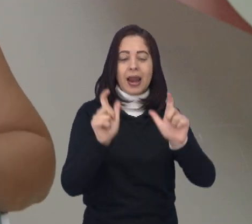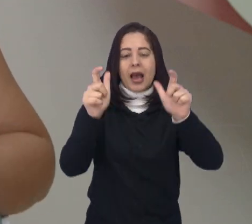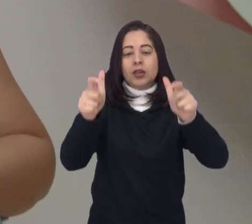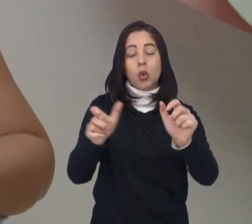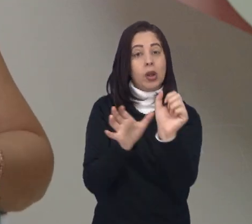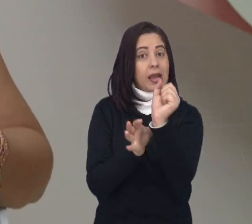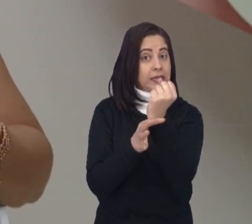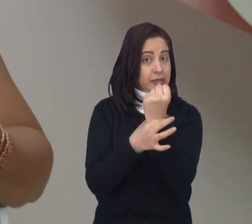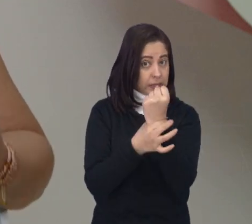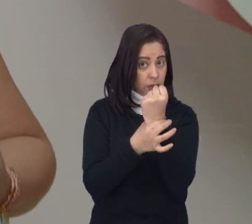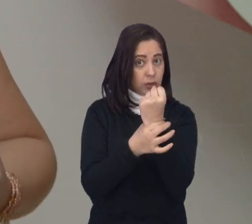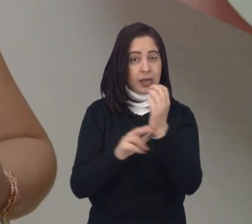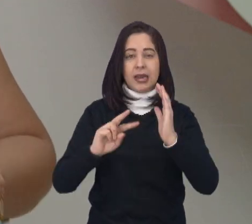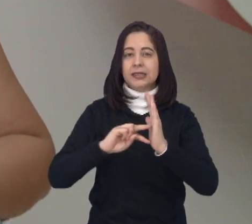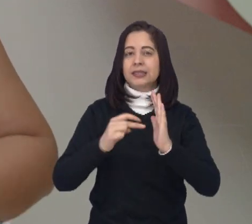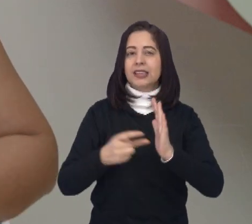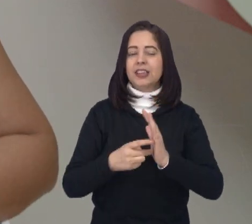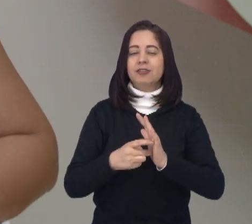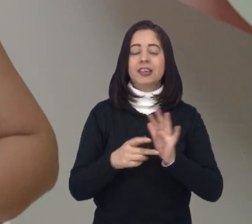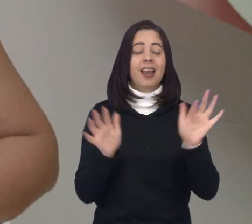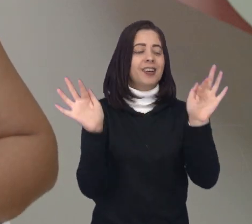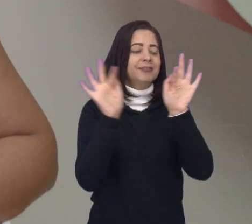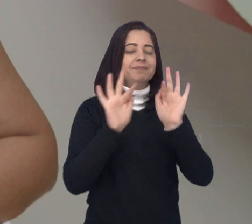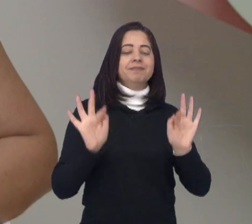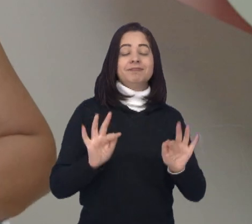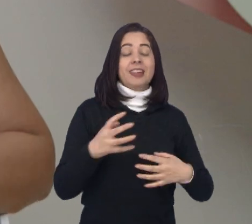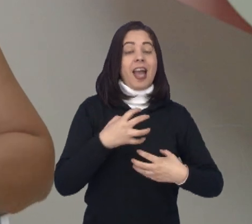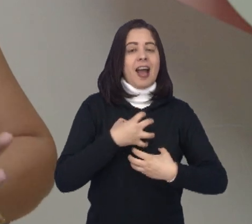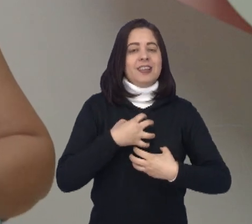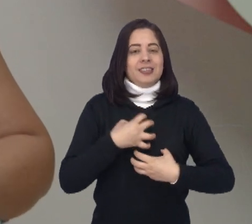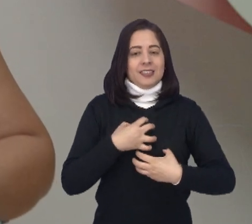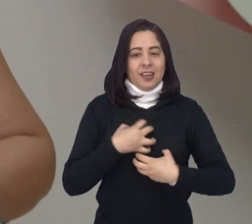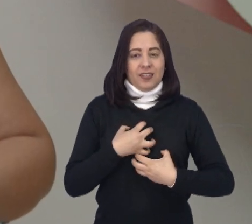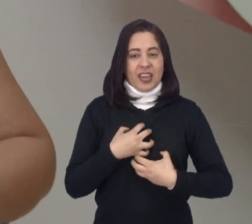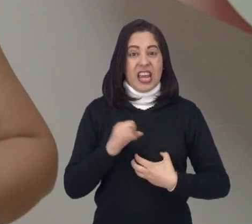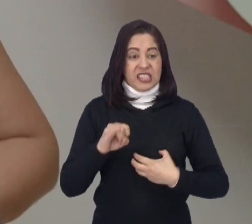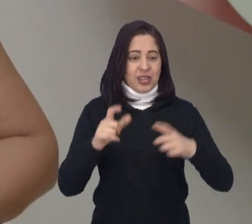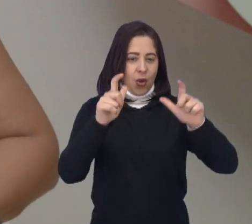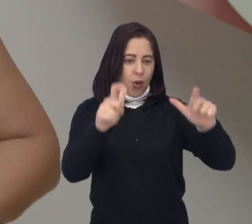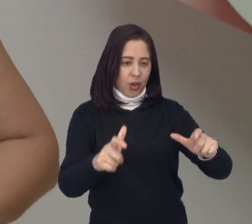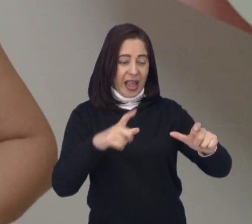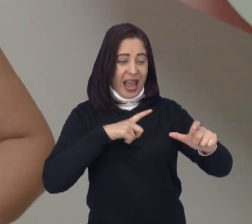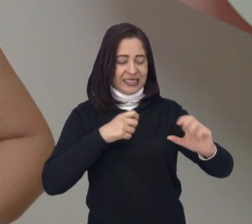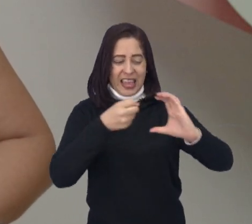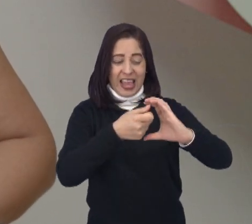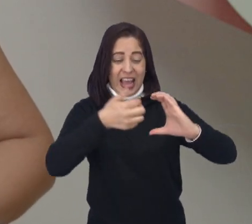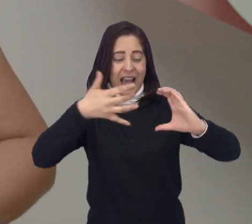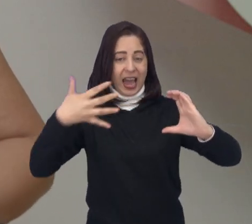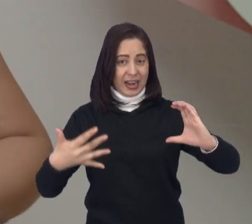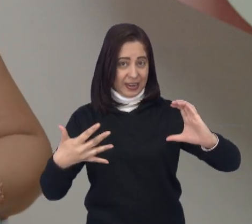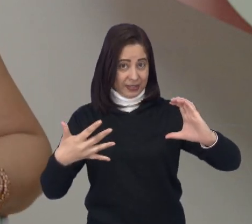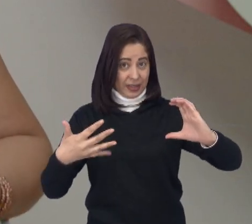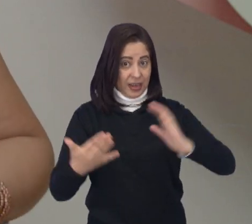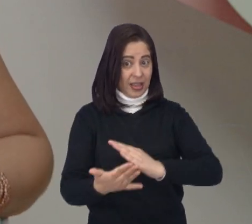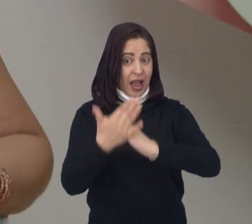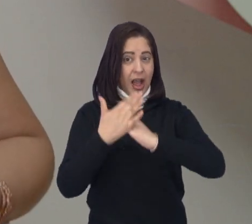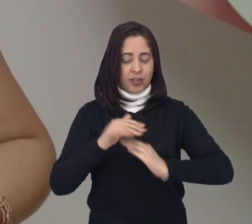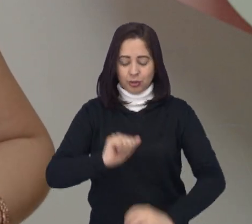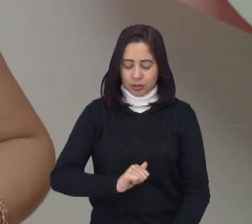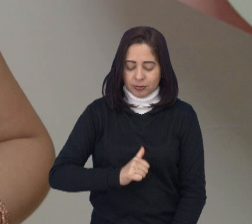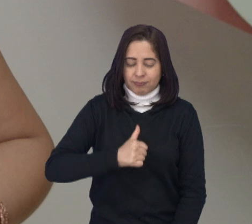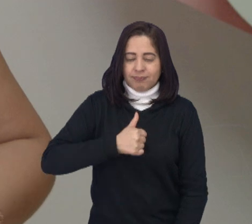um fator de motivação. Além disso, um ambiente com essas características também contribui para a autoestima